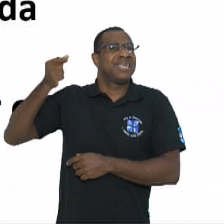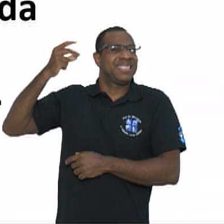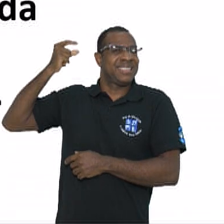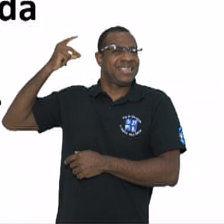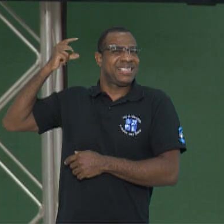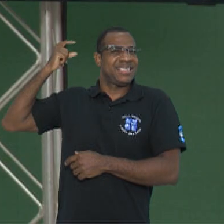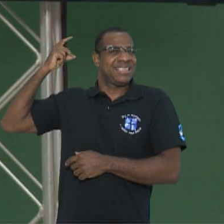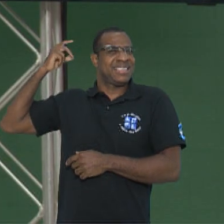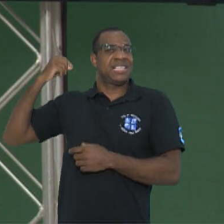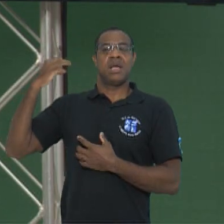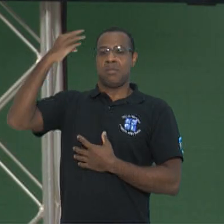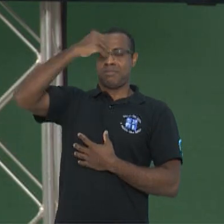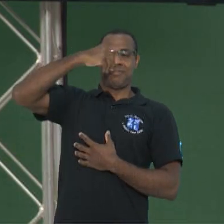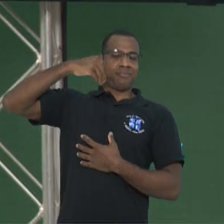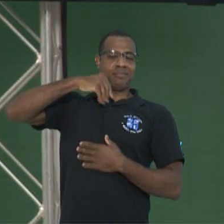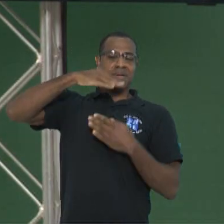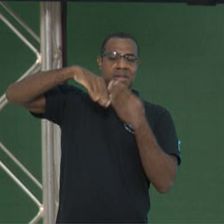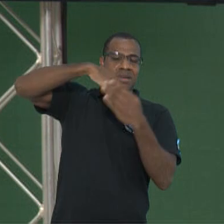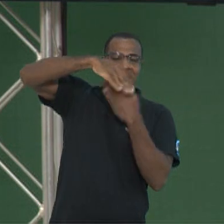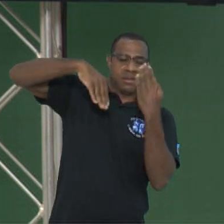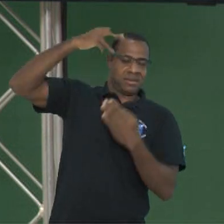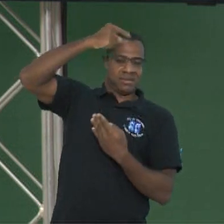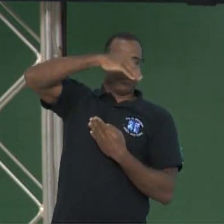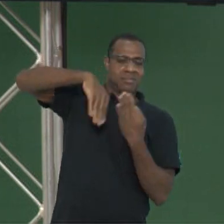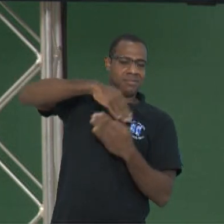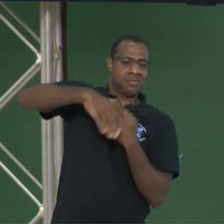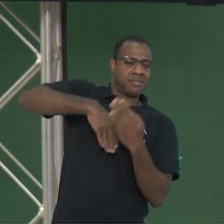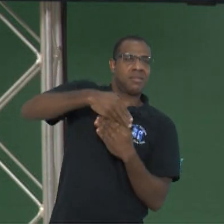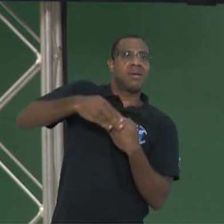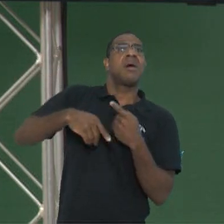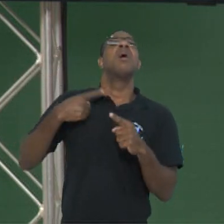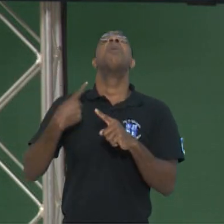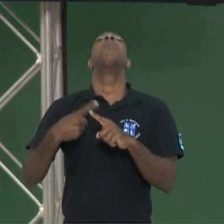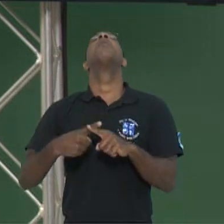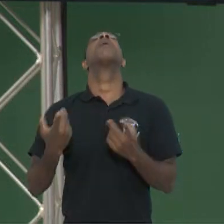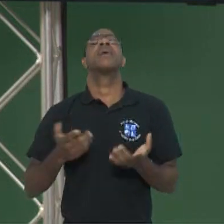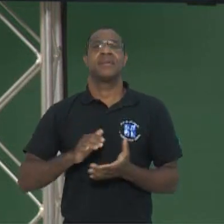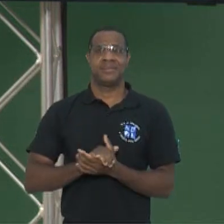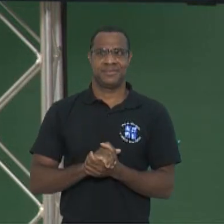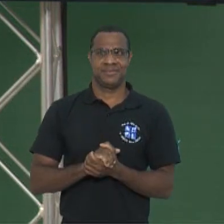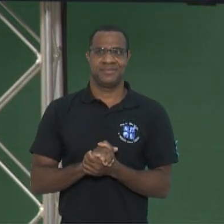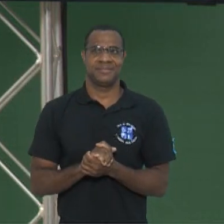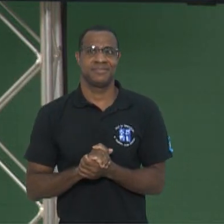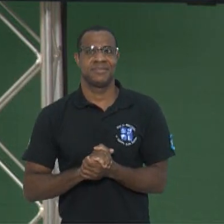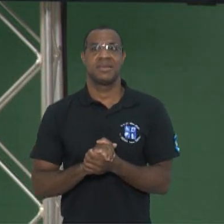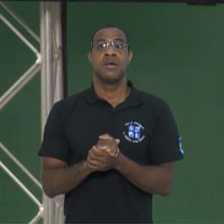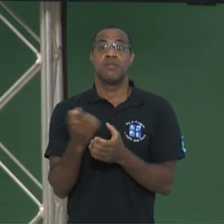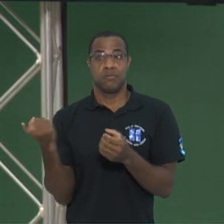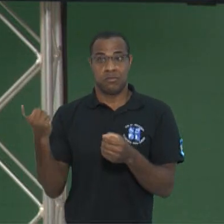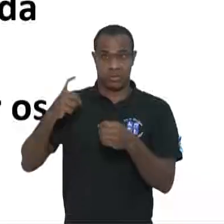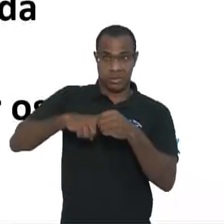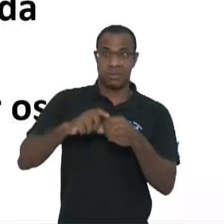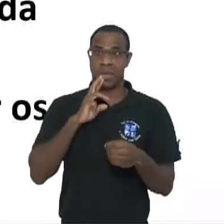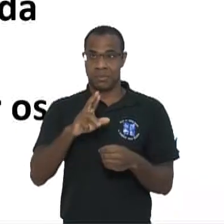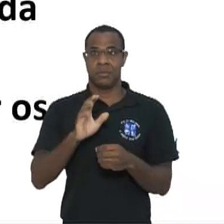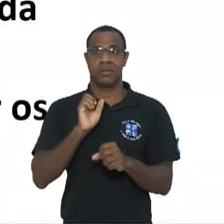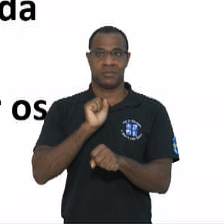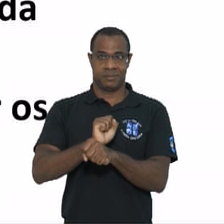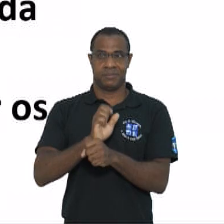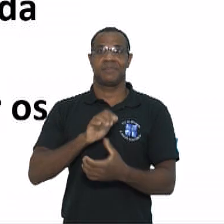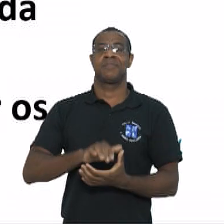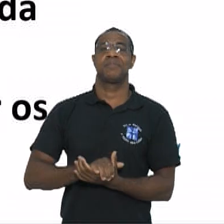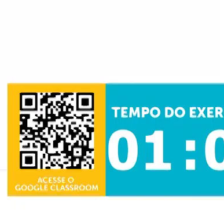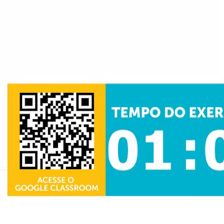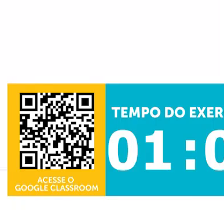mortos? Quem está bem atento à nossa aula aí, vocês vão ter um tempinho para responder essa. E daqui a pouquinho nós voltamos.